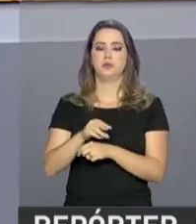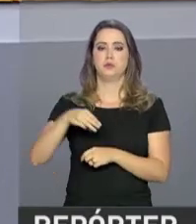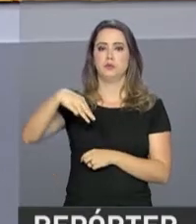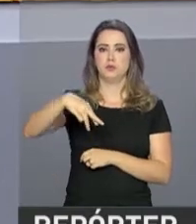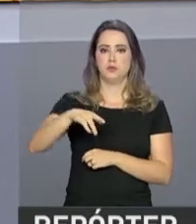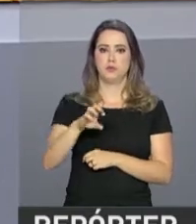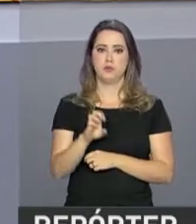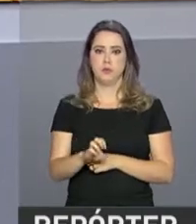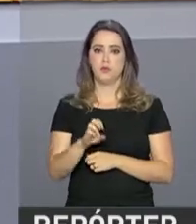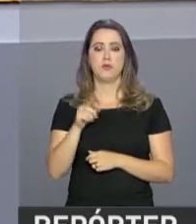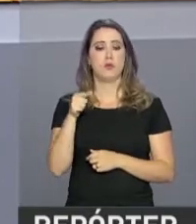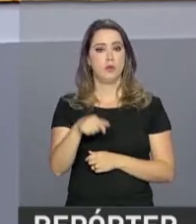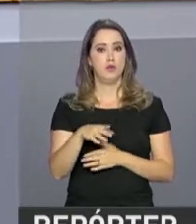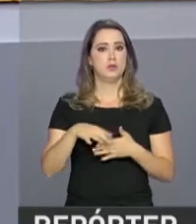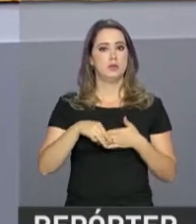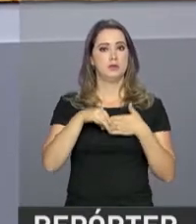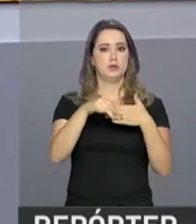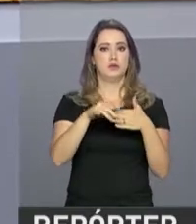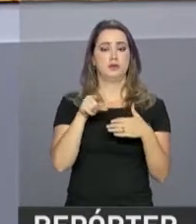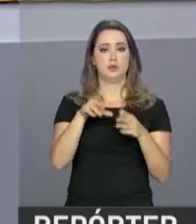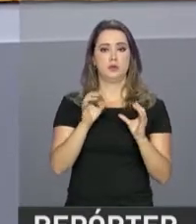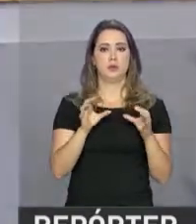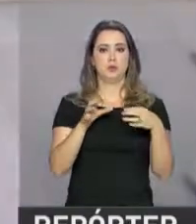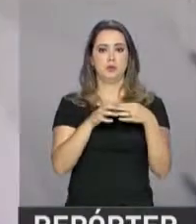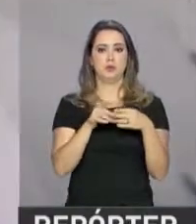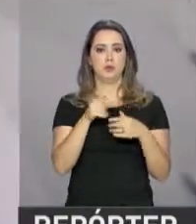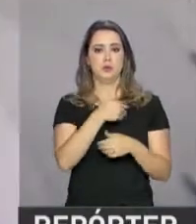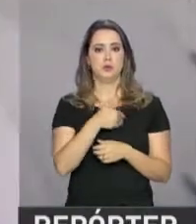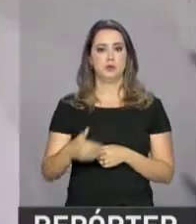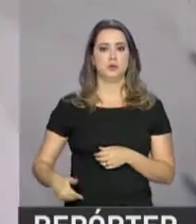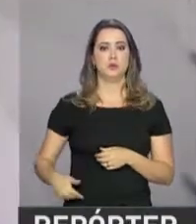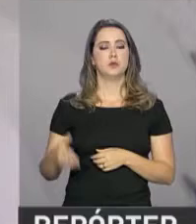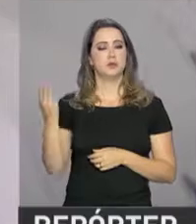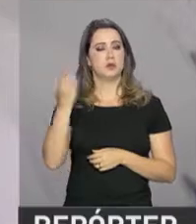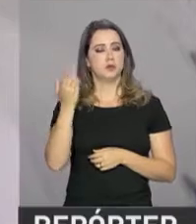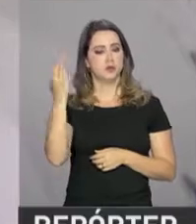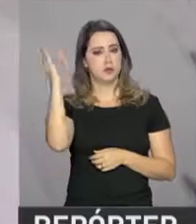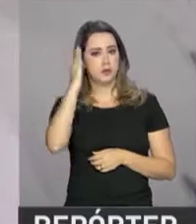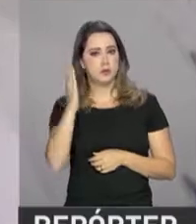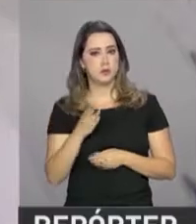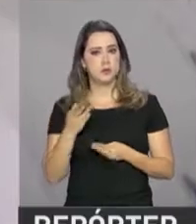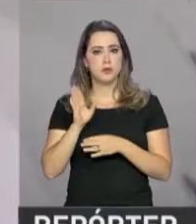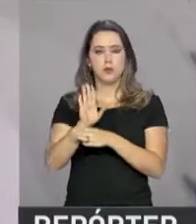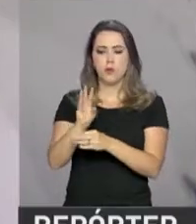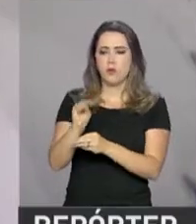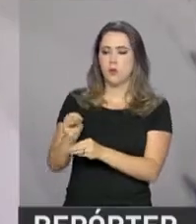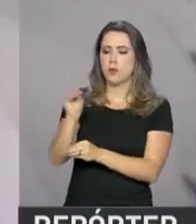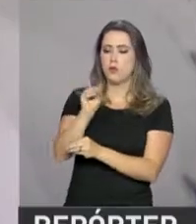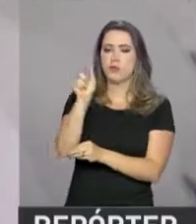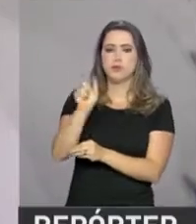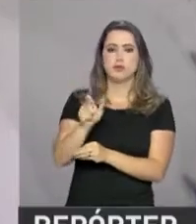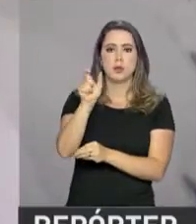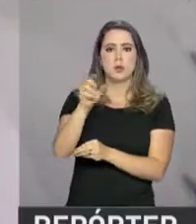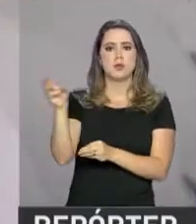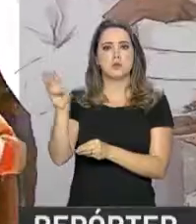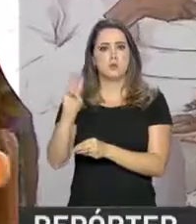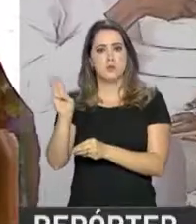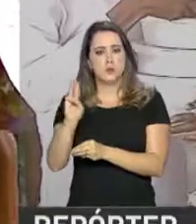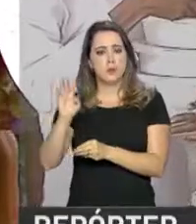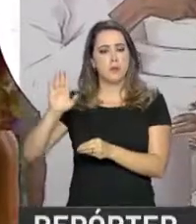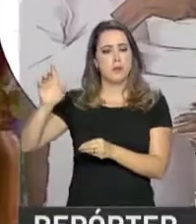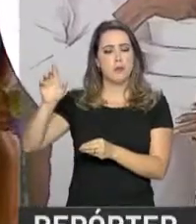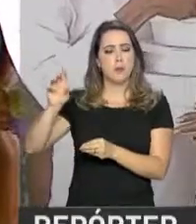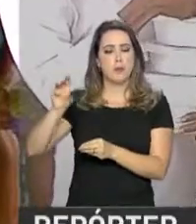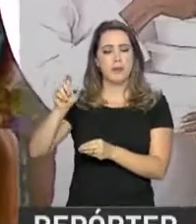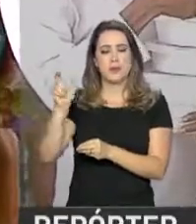Relações Exteriores. Sob coordenação desse comitê, o governo brasileiro vem adotando assistência a milhares de cidadãos da Venezuela que